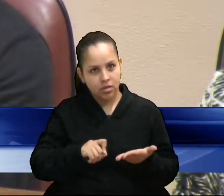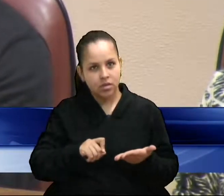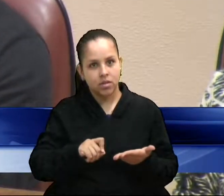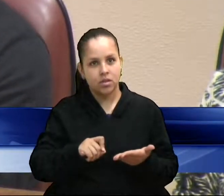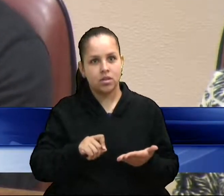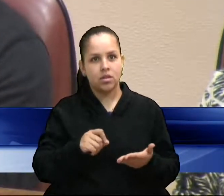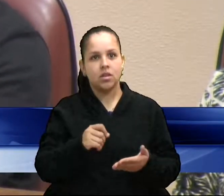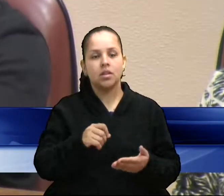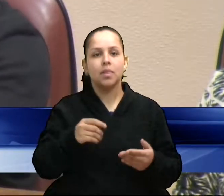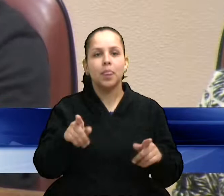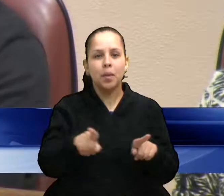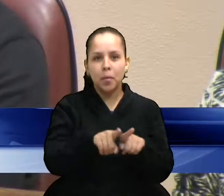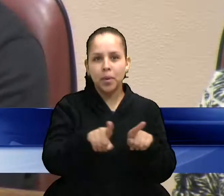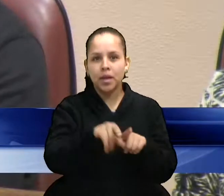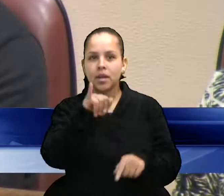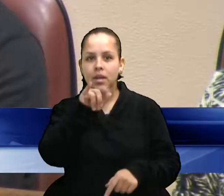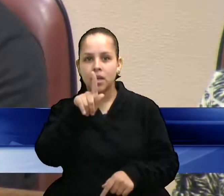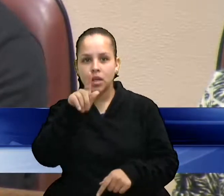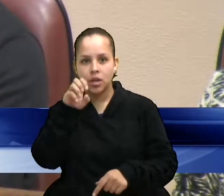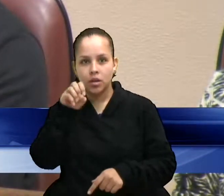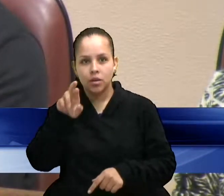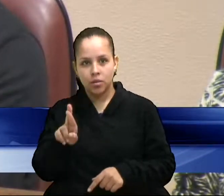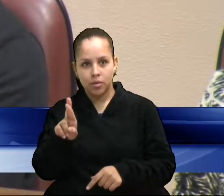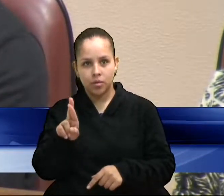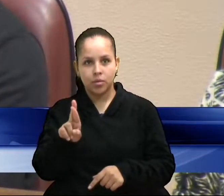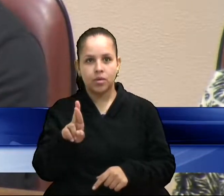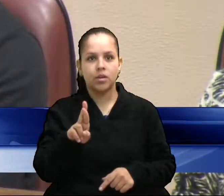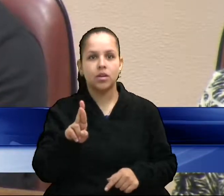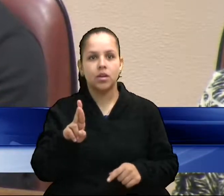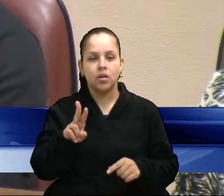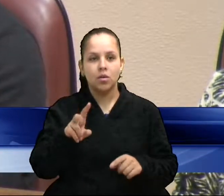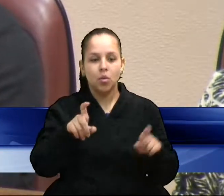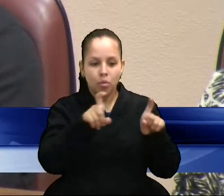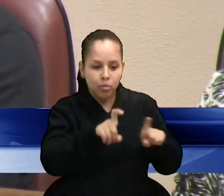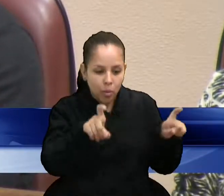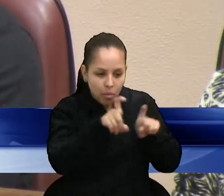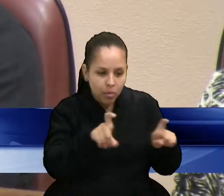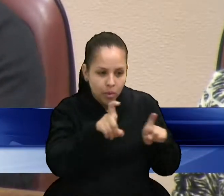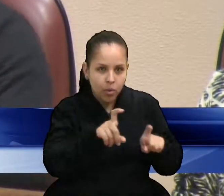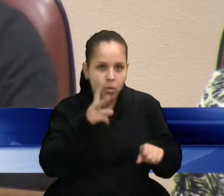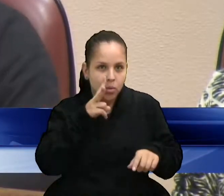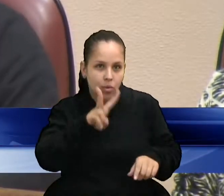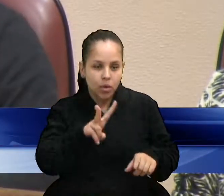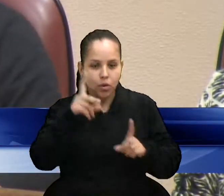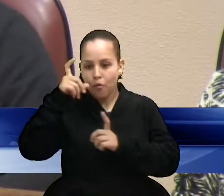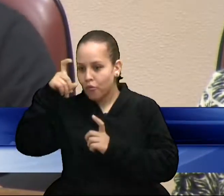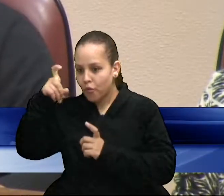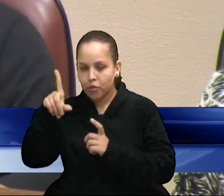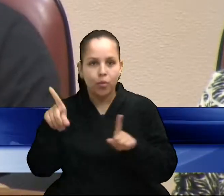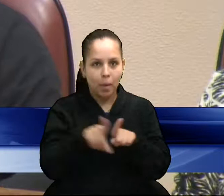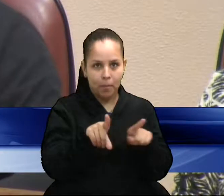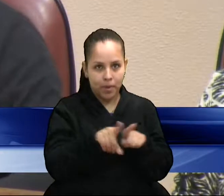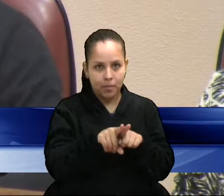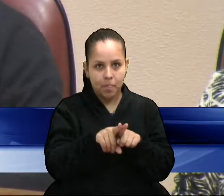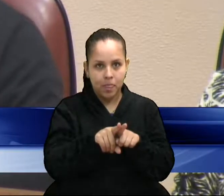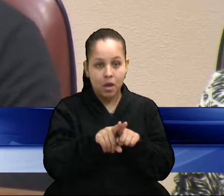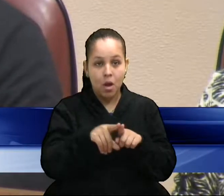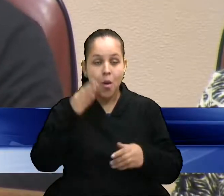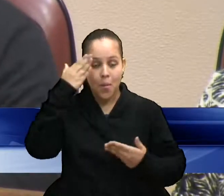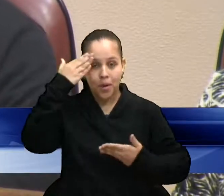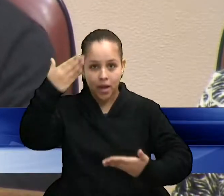Igor Schmaidek, que está cuidando dos computadores ali, é o nosso fotógrafo de hoje. Então, obrigado pela participação de